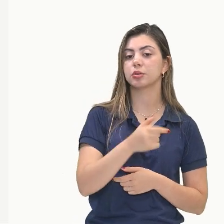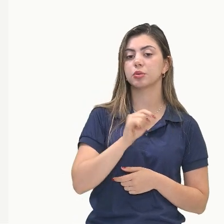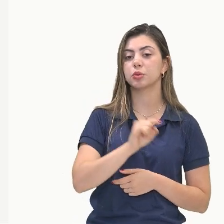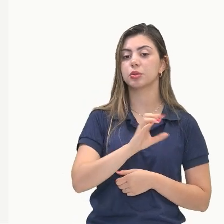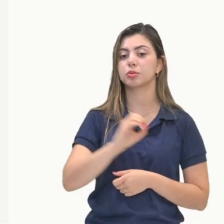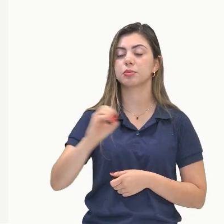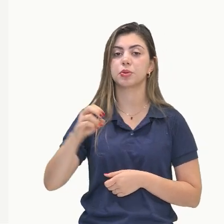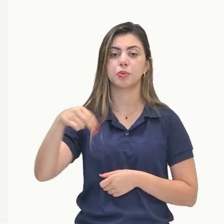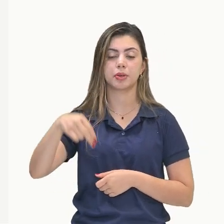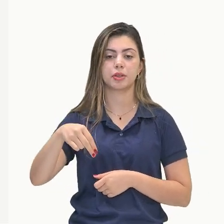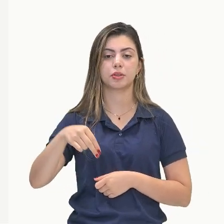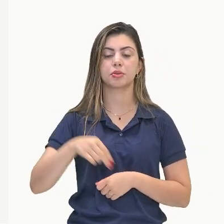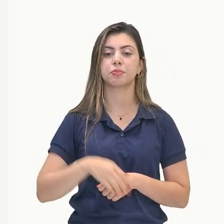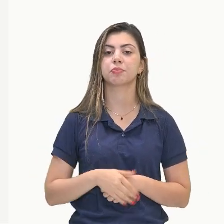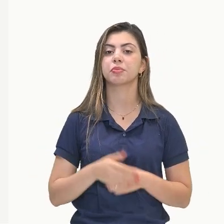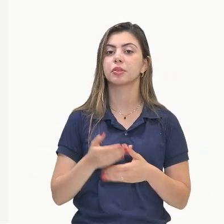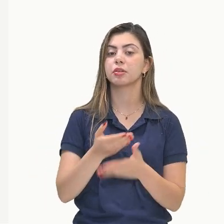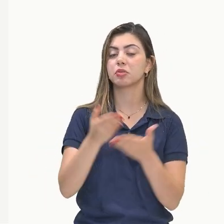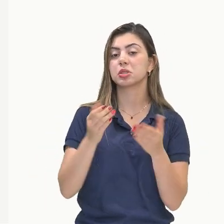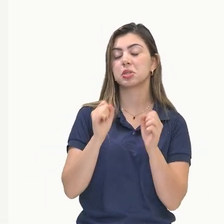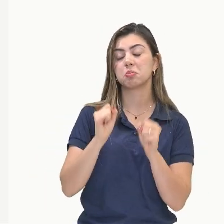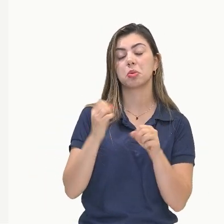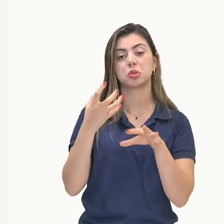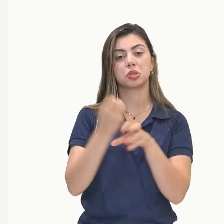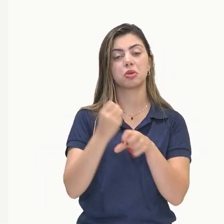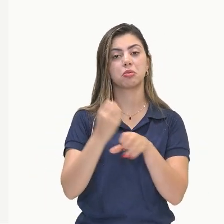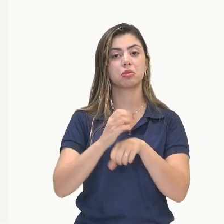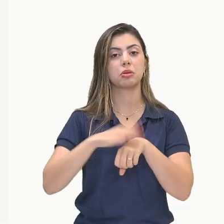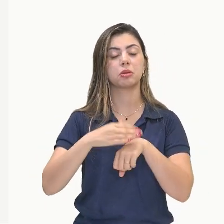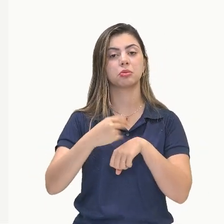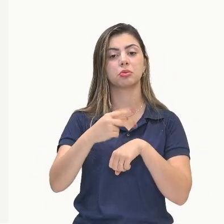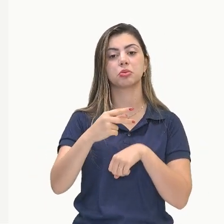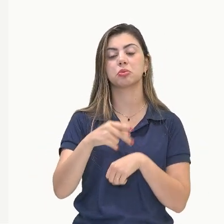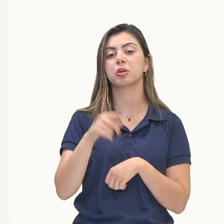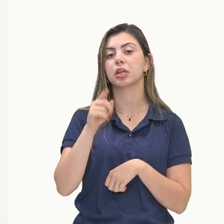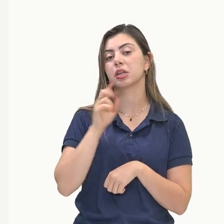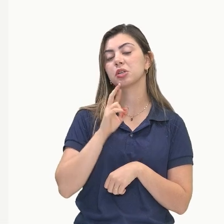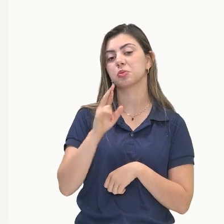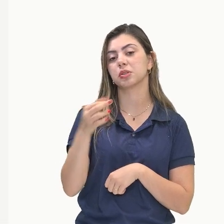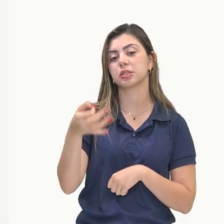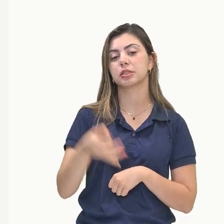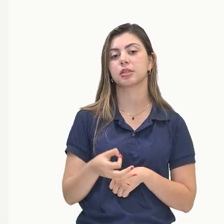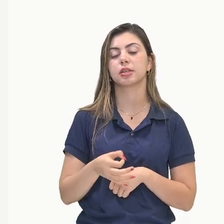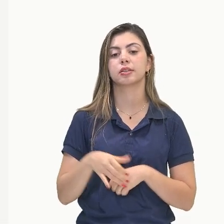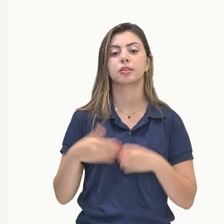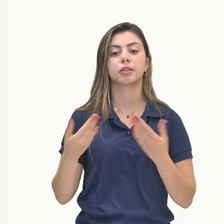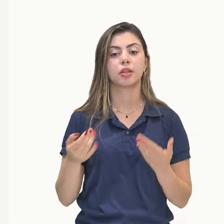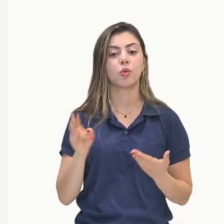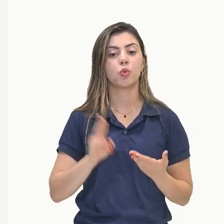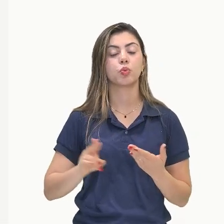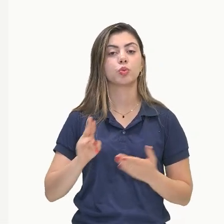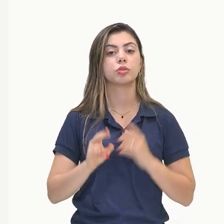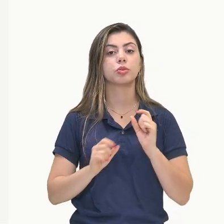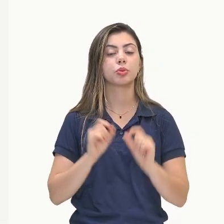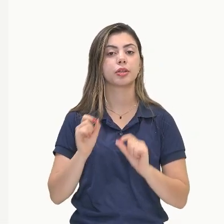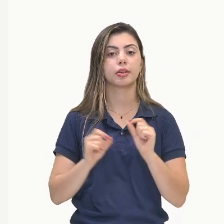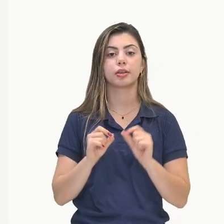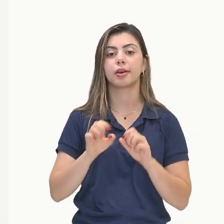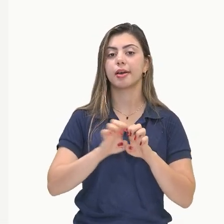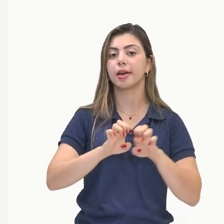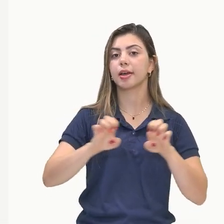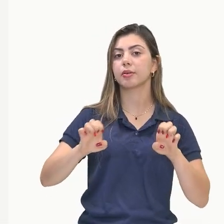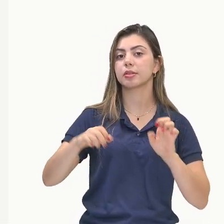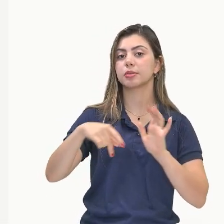newtons. Você pode conferir aí na sua calculadora o resultado dessa conta, que utiliza a equação da